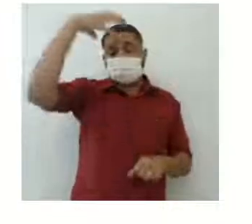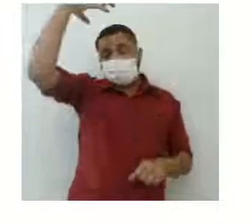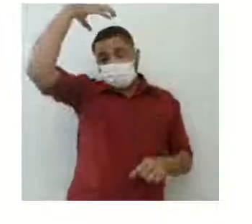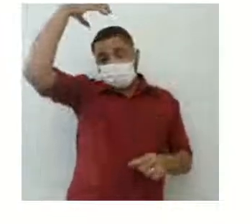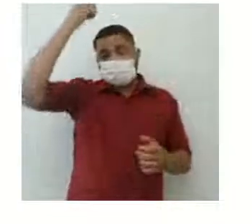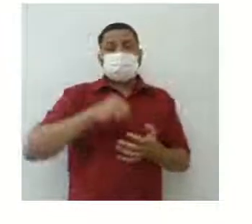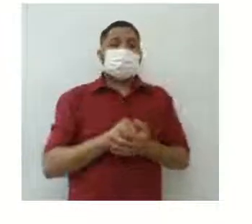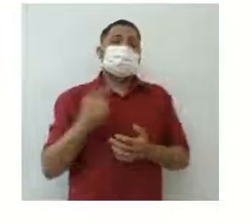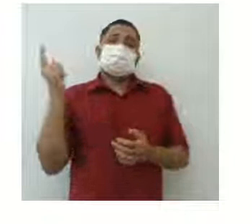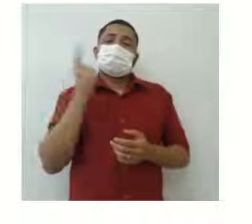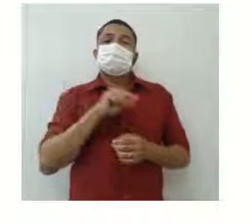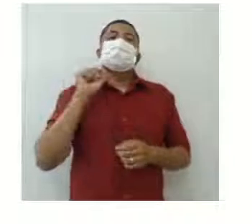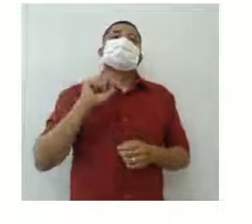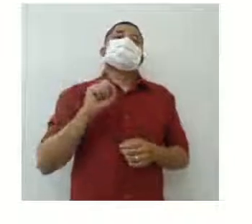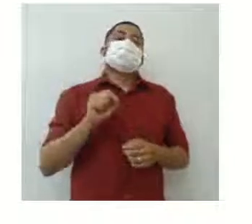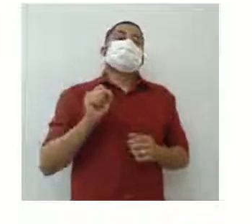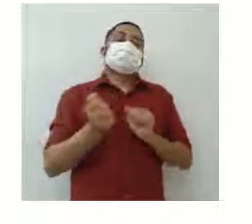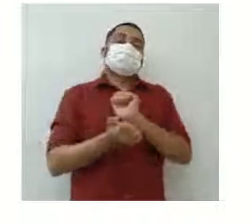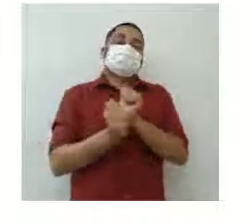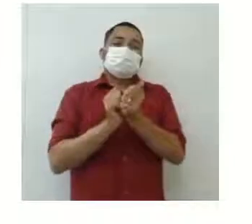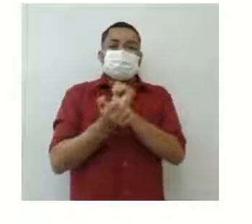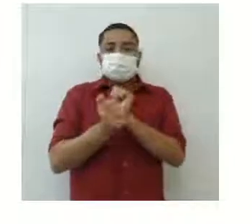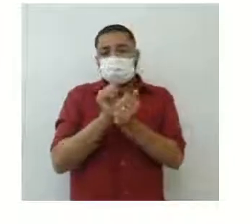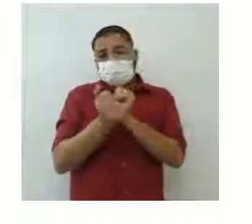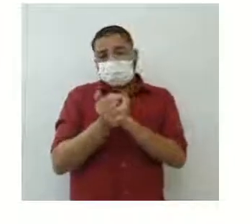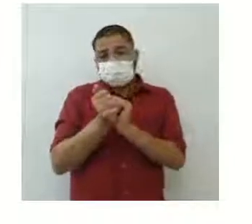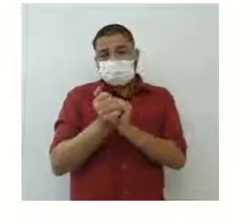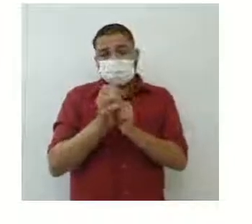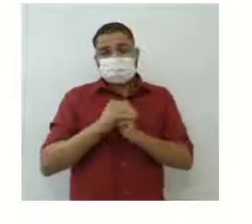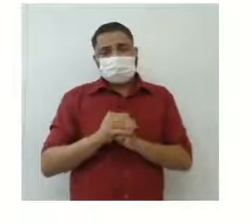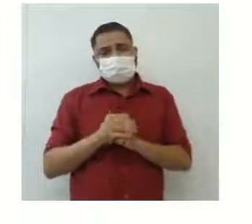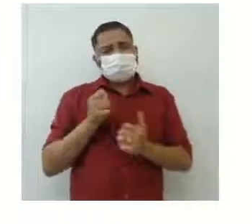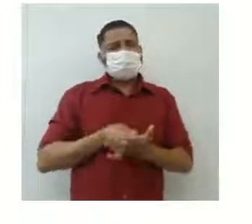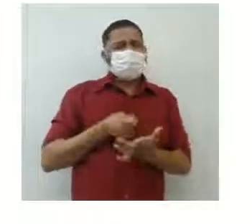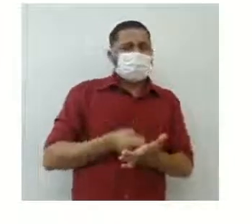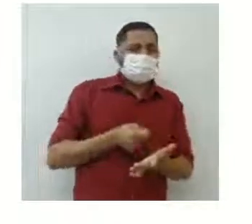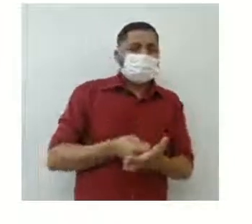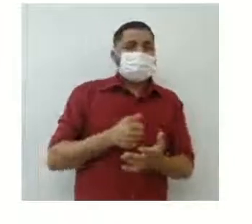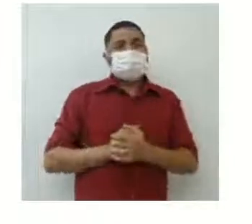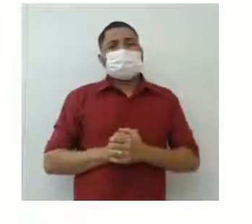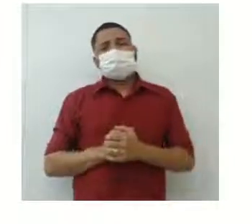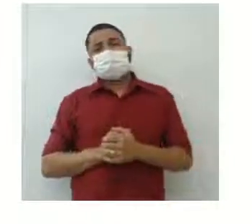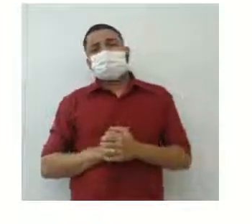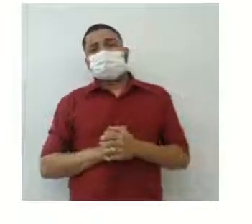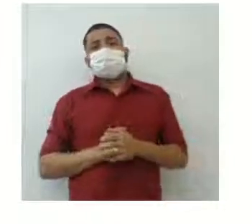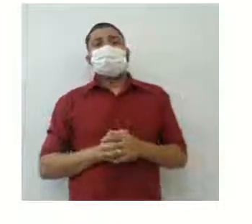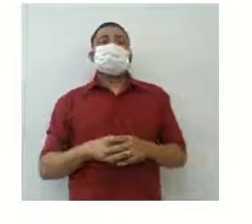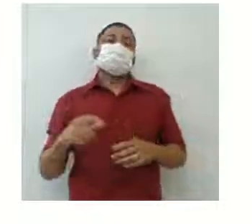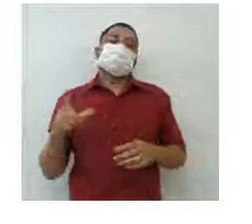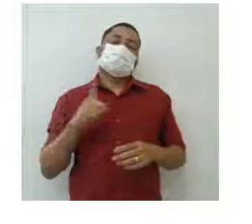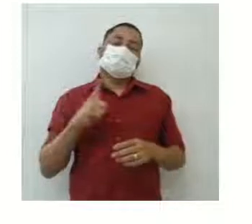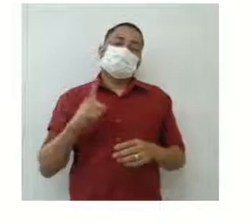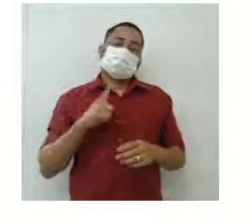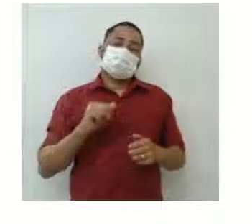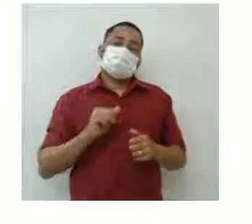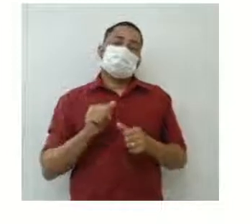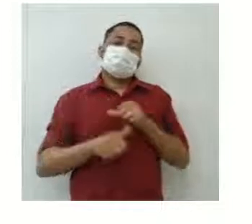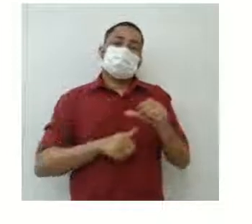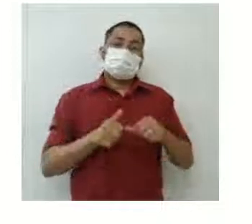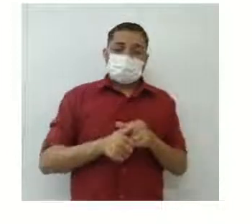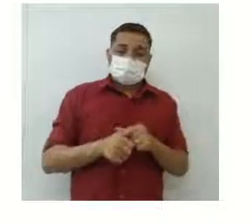na condição de quê? De escravizados. Eram forçados a se converterem à fé